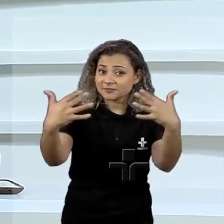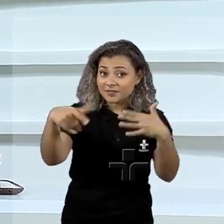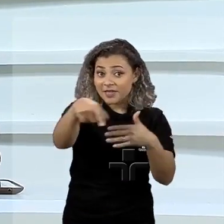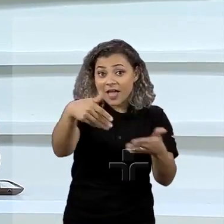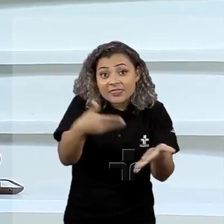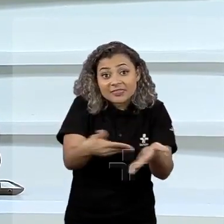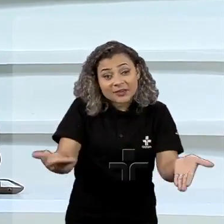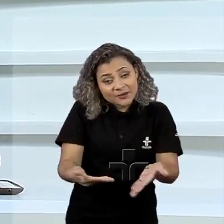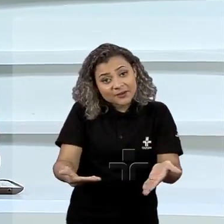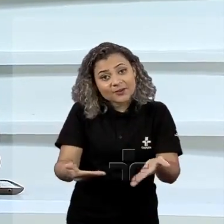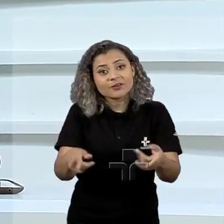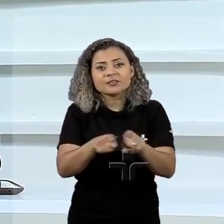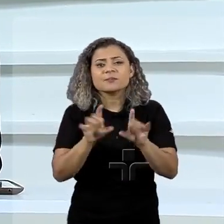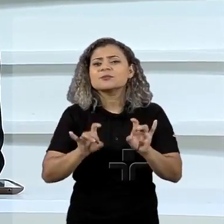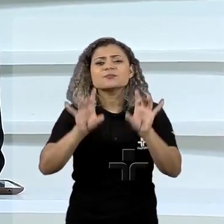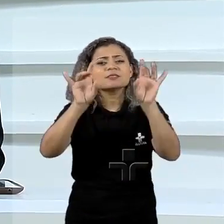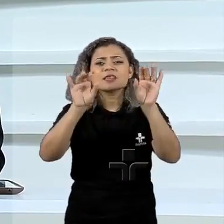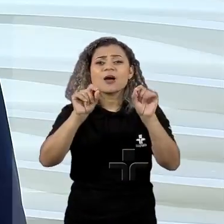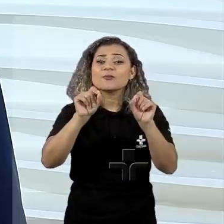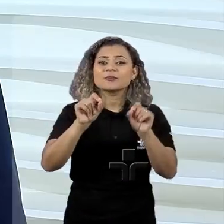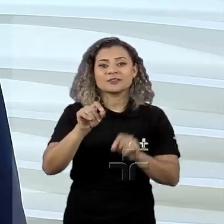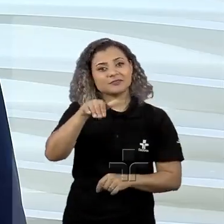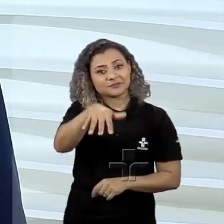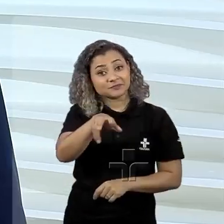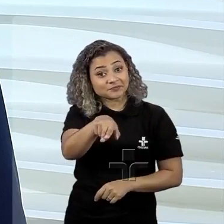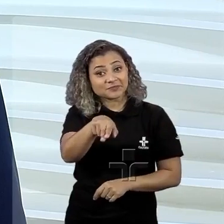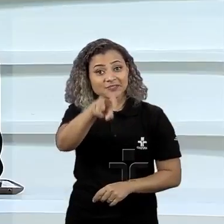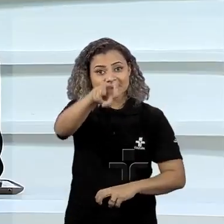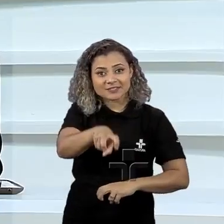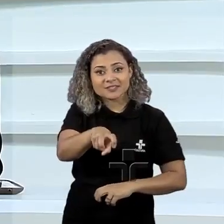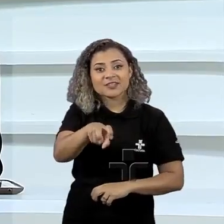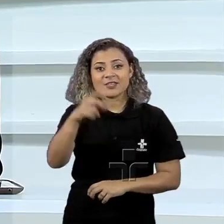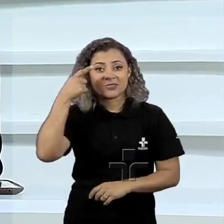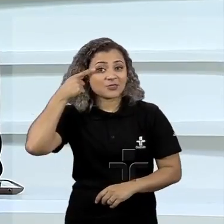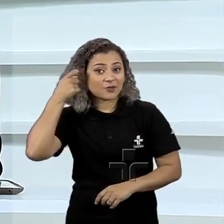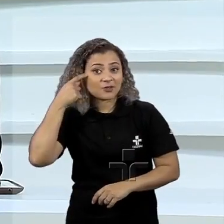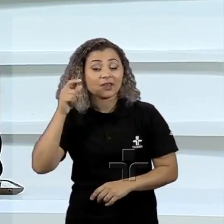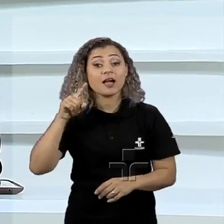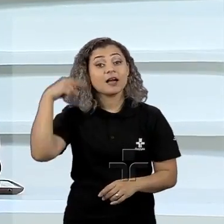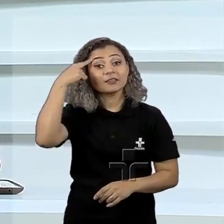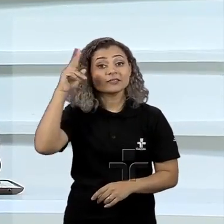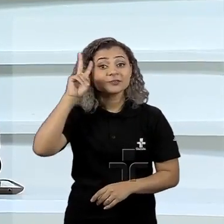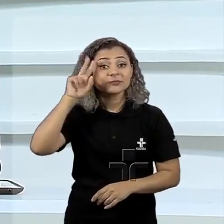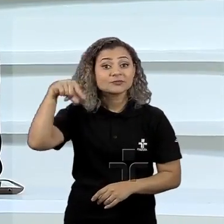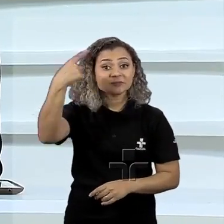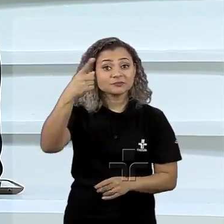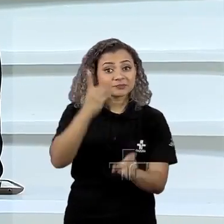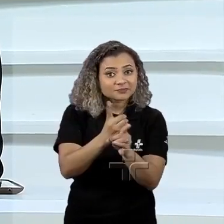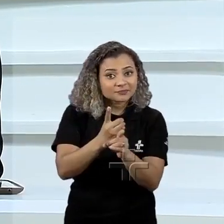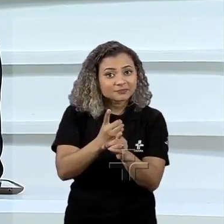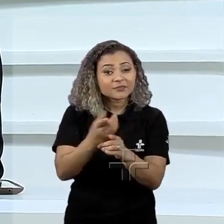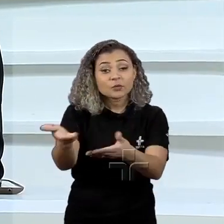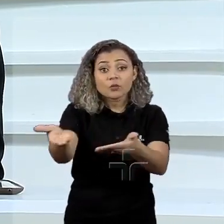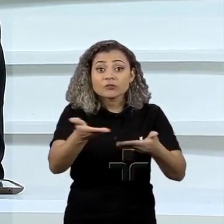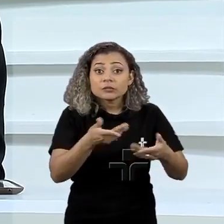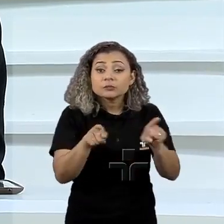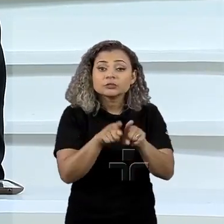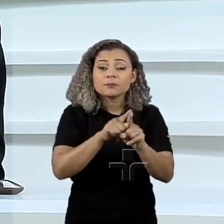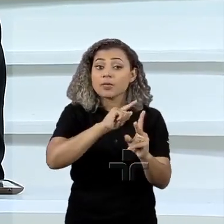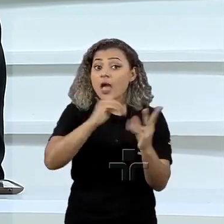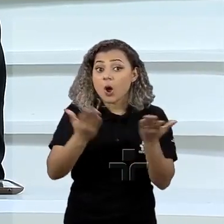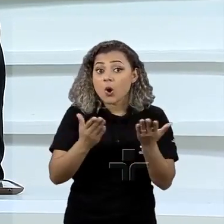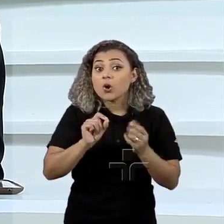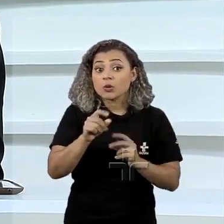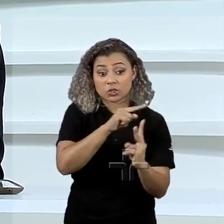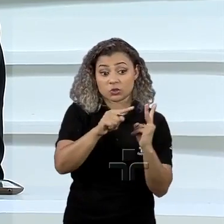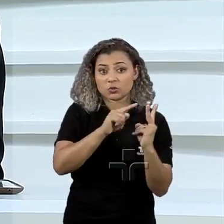nos acompanhou até agora, especialmente ao João Dória. Obrigado. Até a próxima segunda-feira. Convidamos, dessa vez,